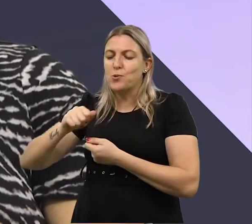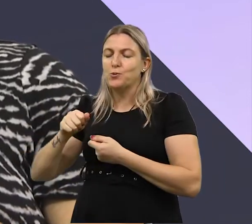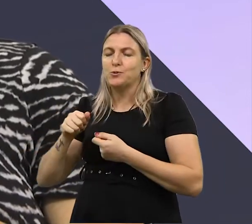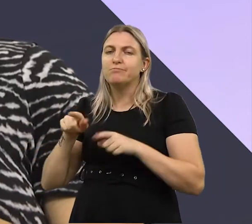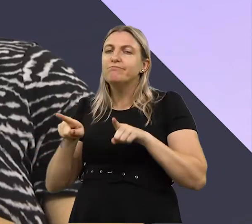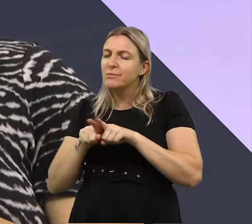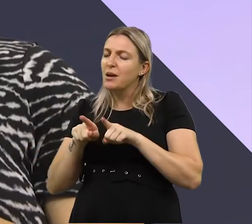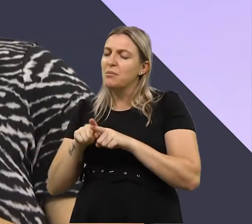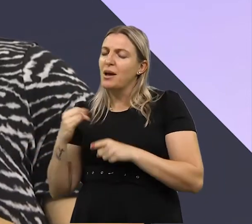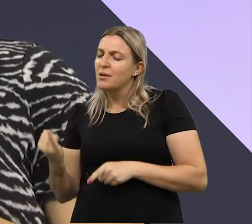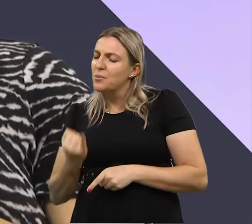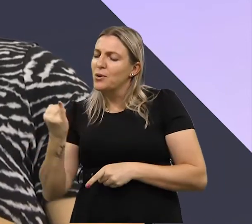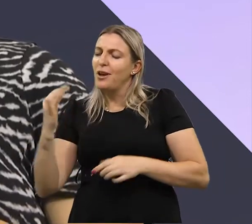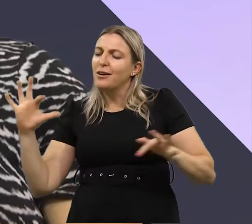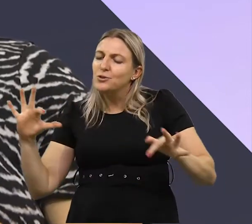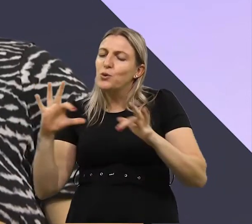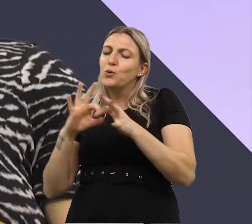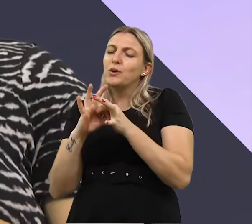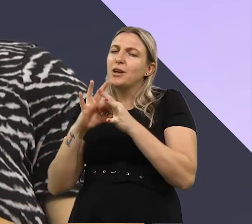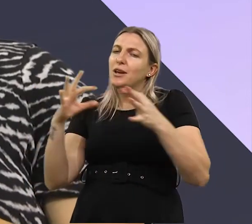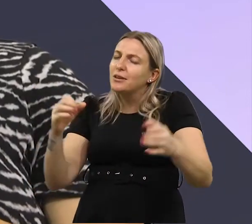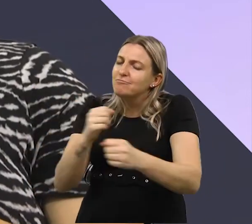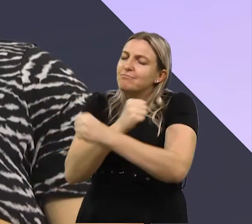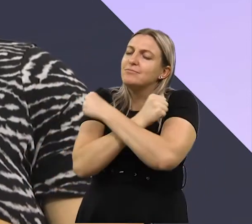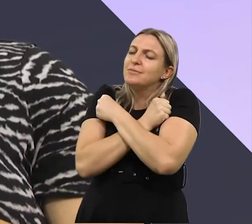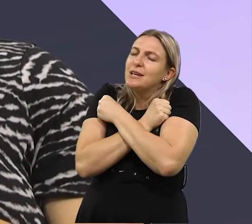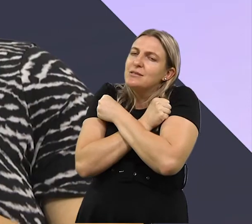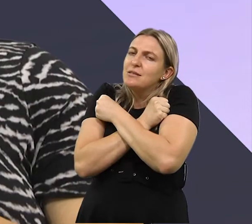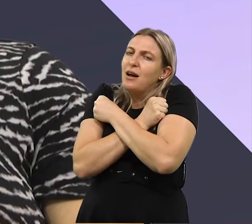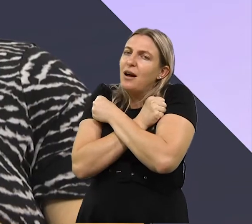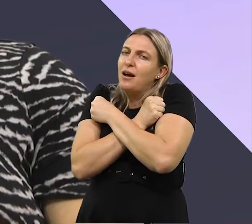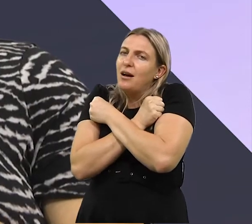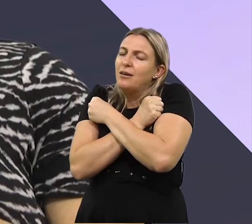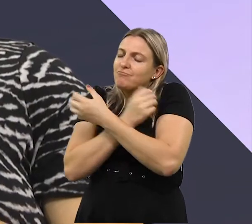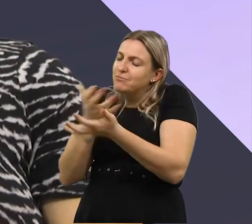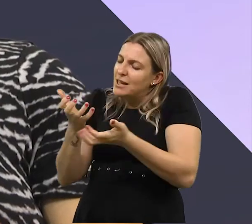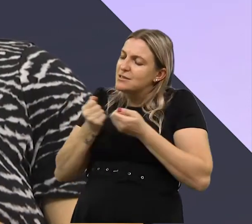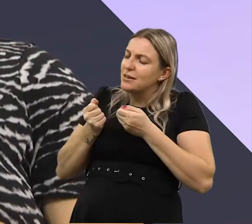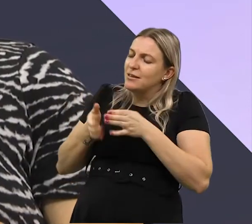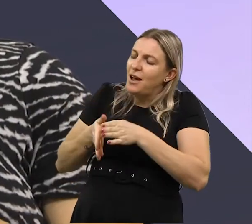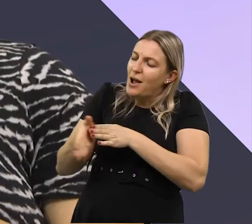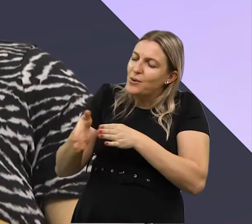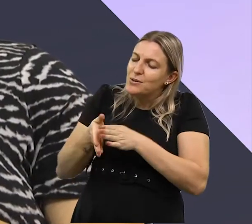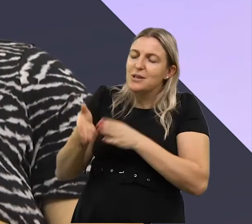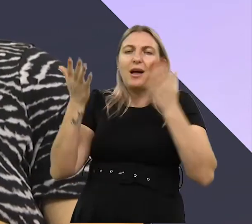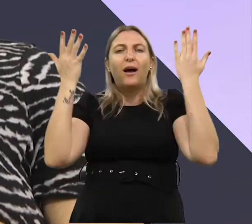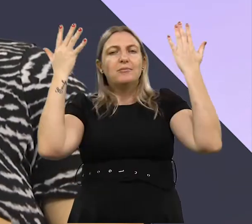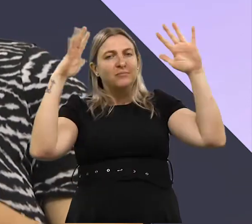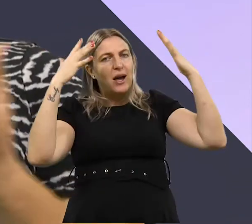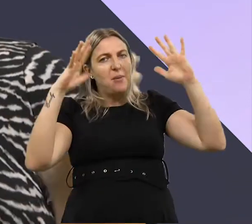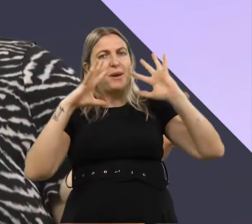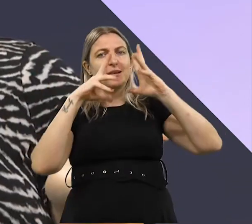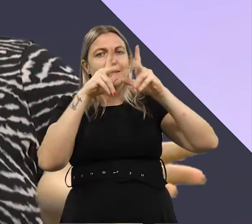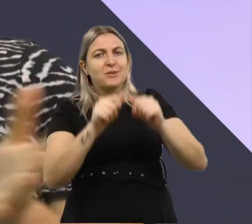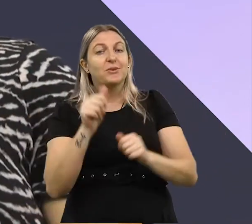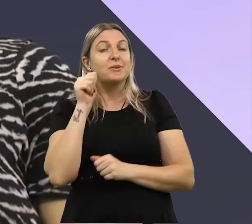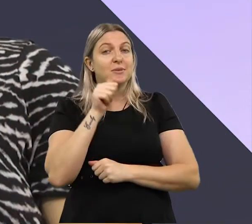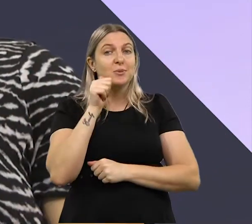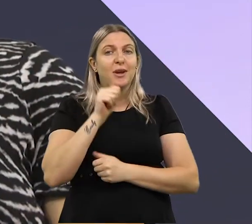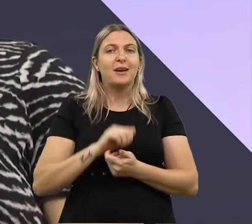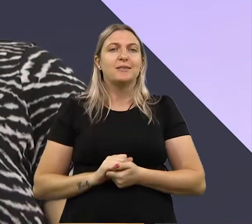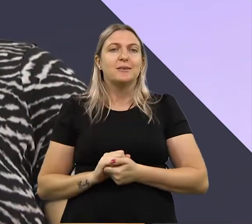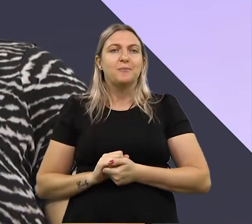mundo. E estejamos sempre unidas, nos abraçando, nos acolhendo, nos aconselhando, e parabéns a